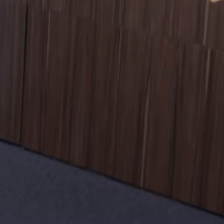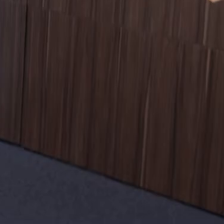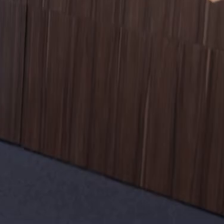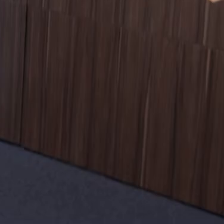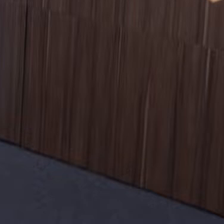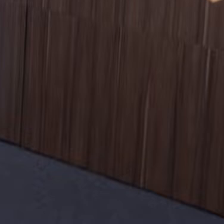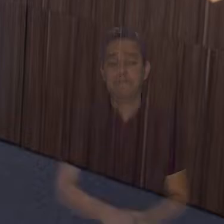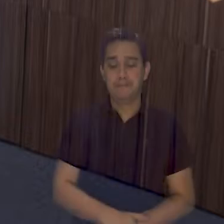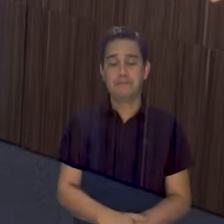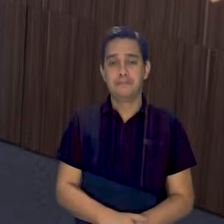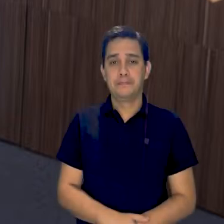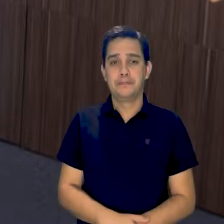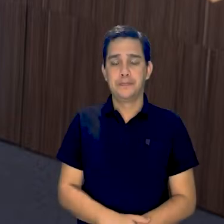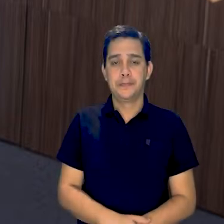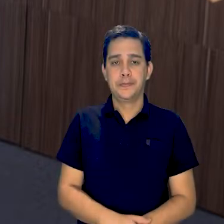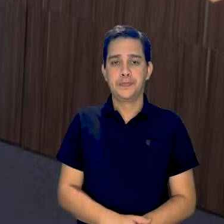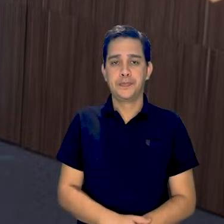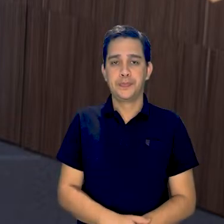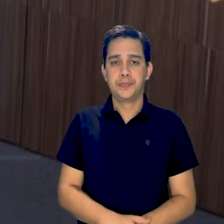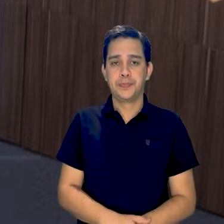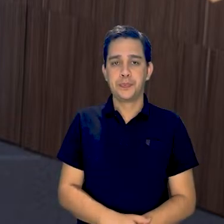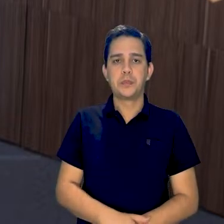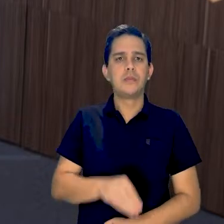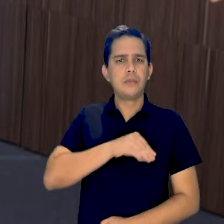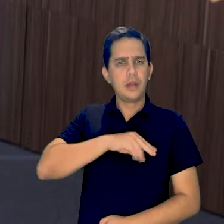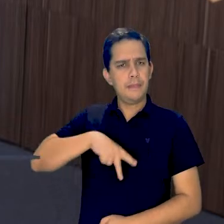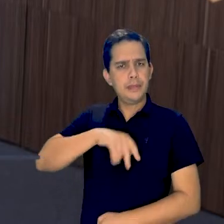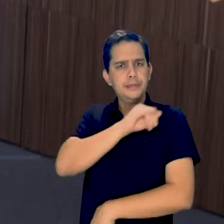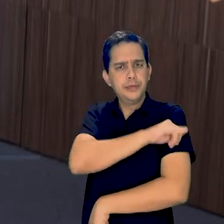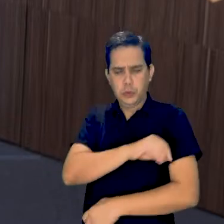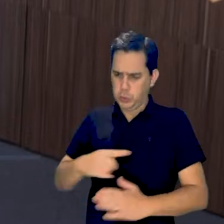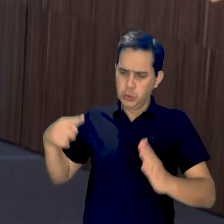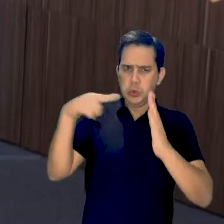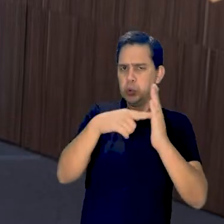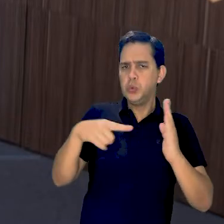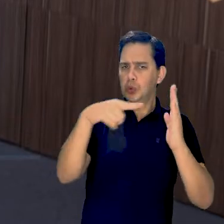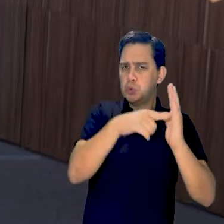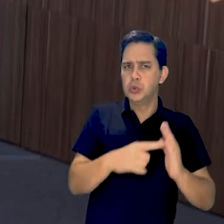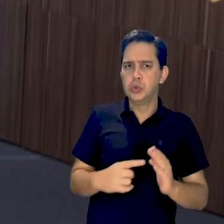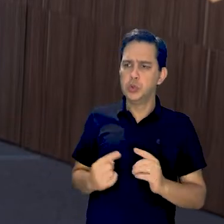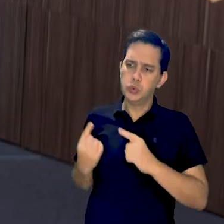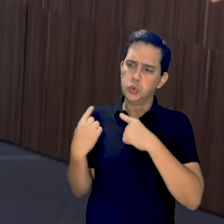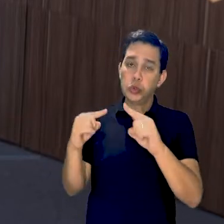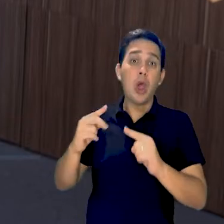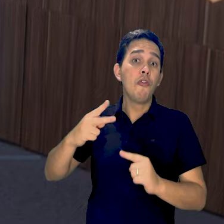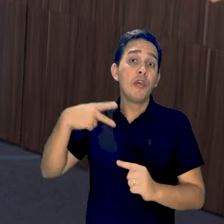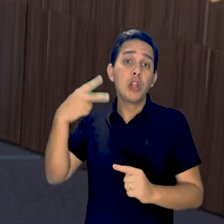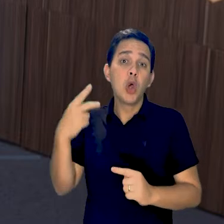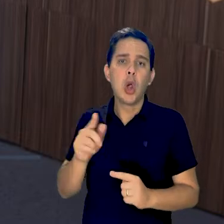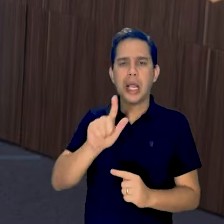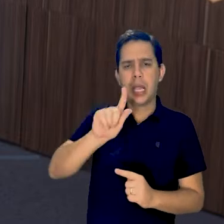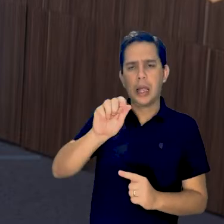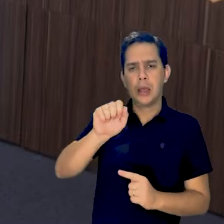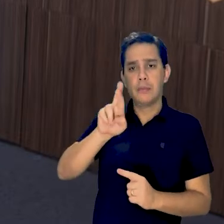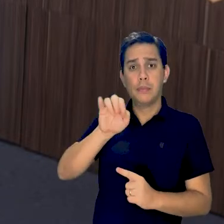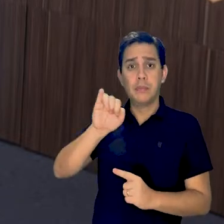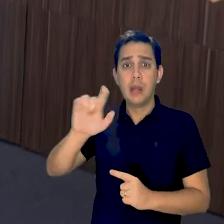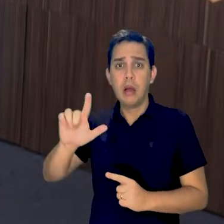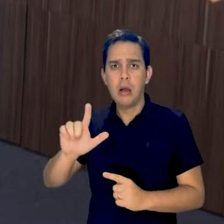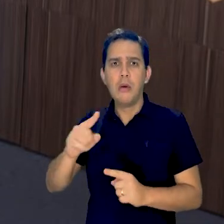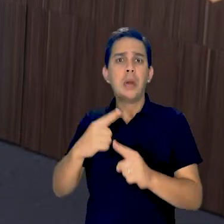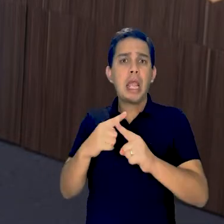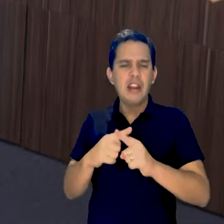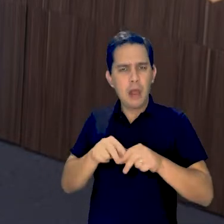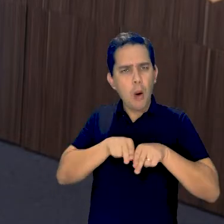O MPRJ ofereceu denúncia contra o vereador Gabriel Monteiro por filmar relação sexual com uma adolescente de 15